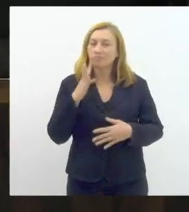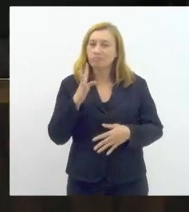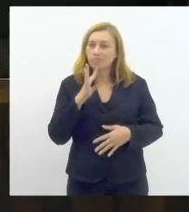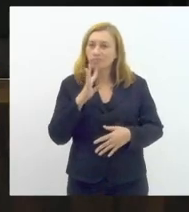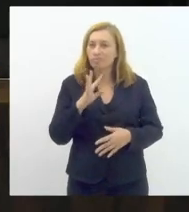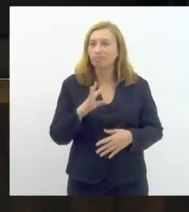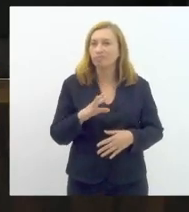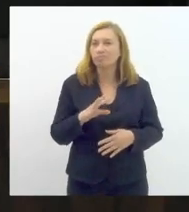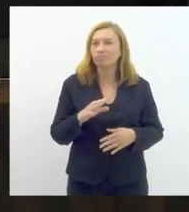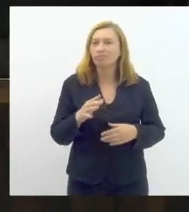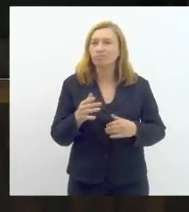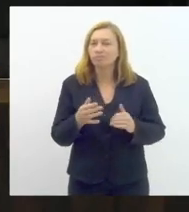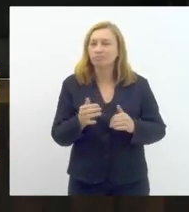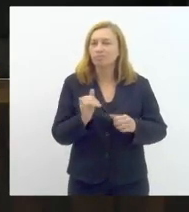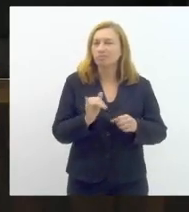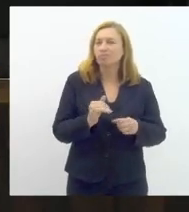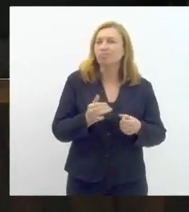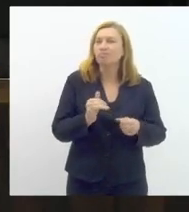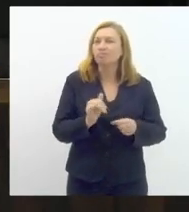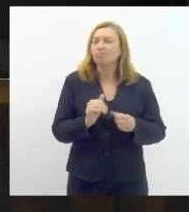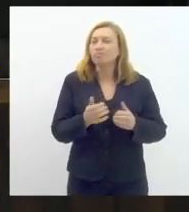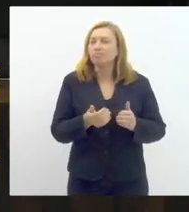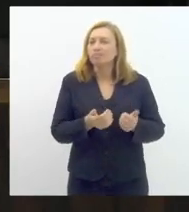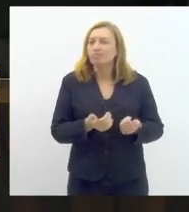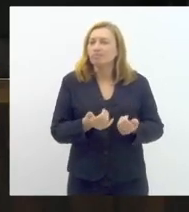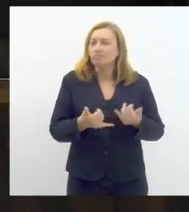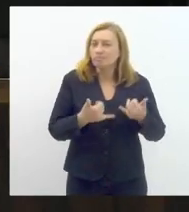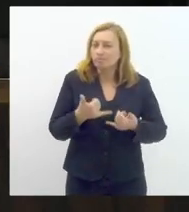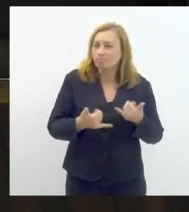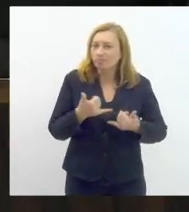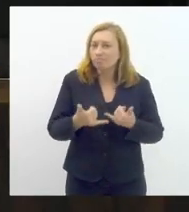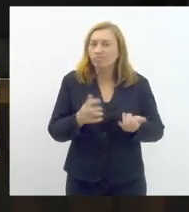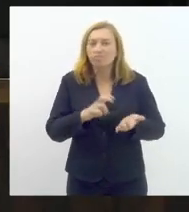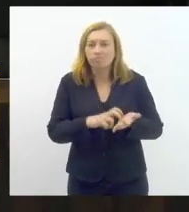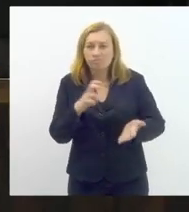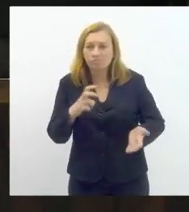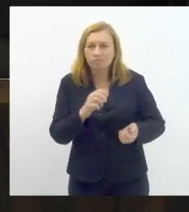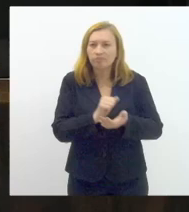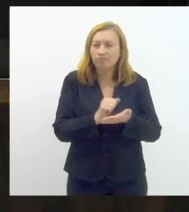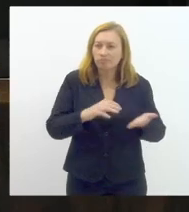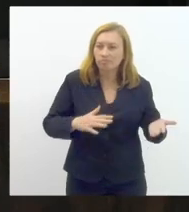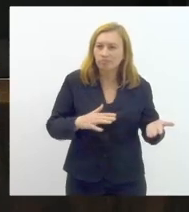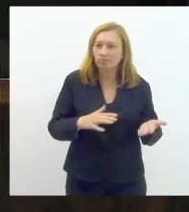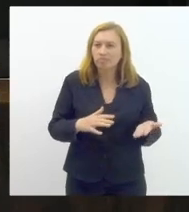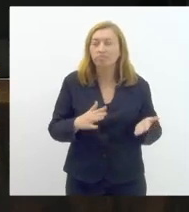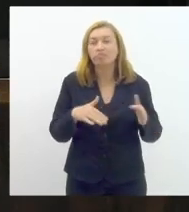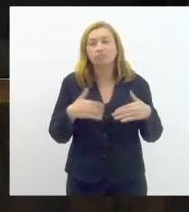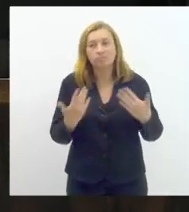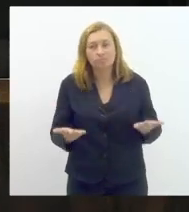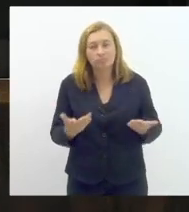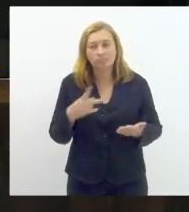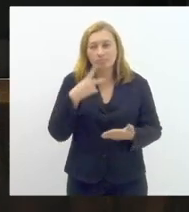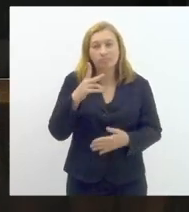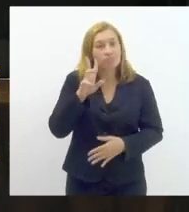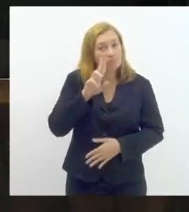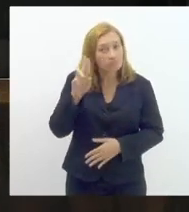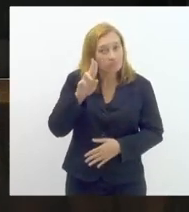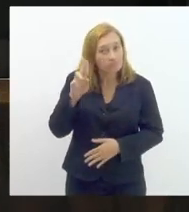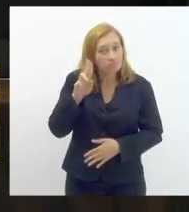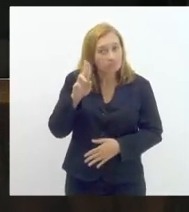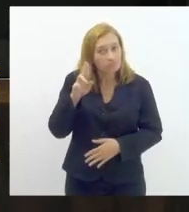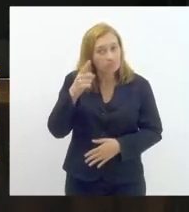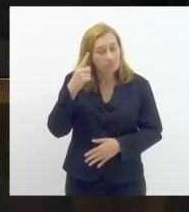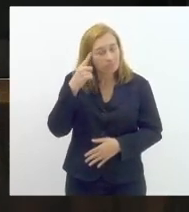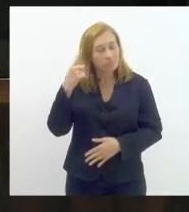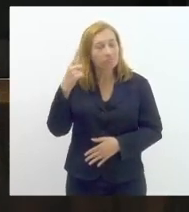uma dinâmica de se conhecerem, já tiveram um dia, uma manhã de atividades. Então, quando eu falar o nome, vocês já ligam